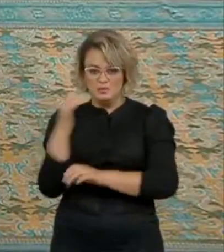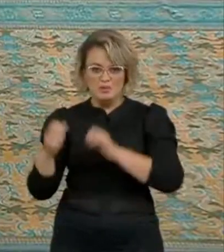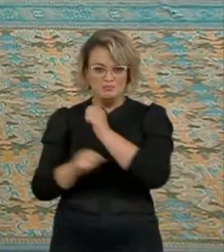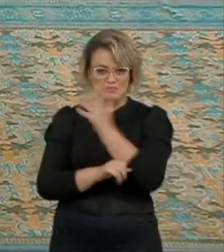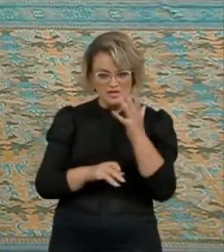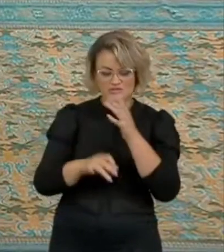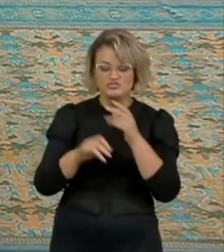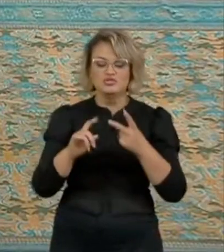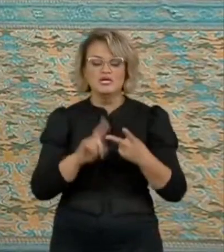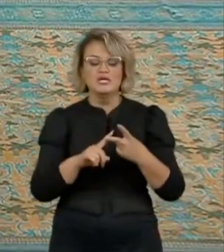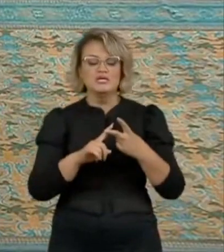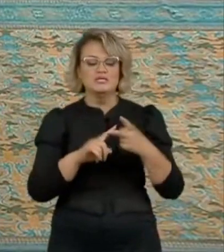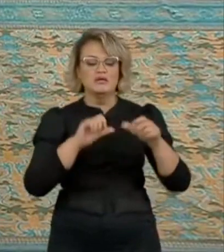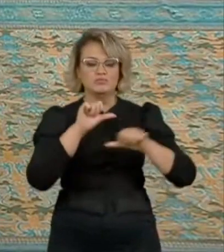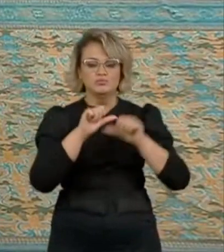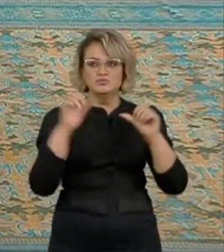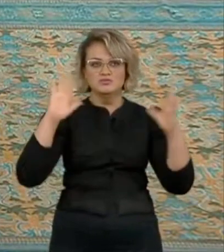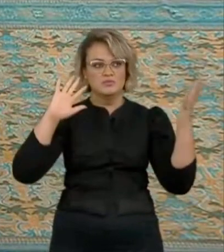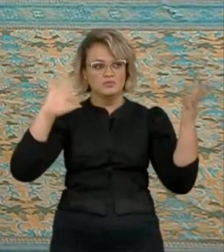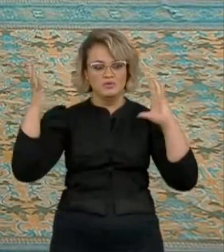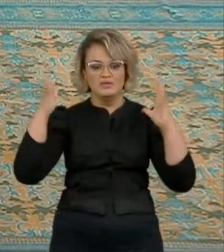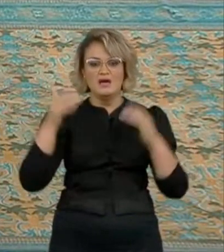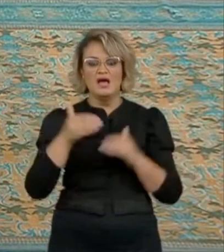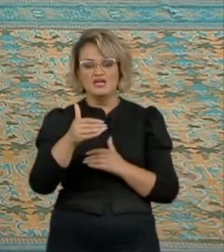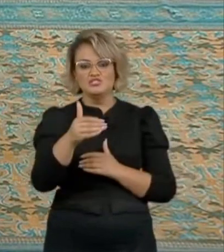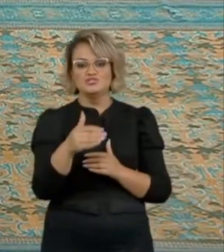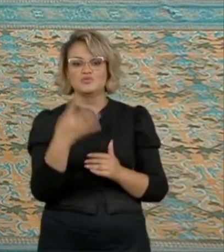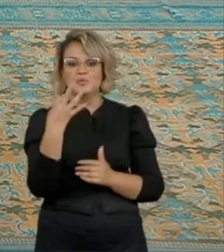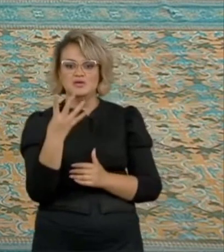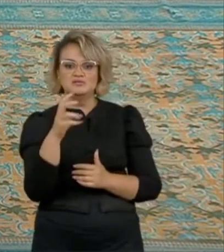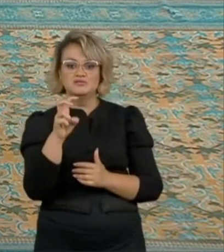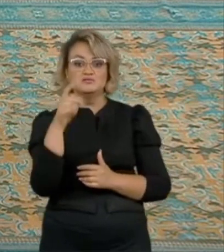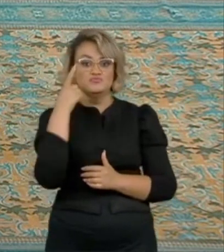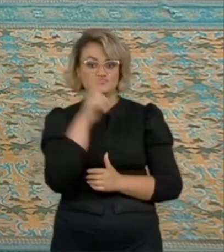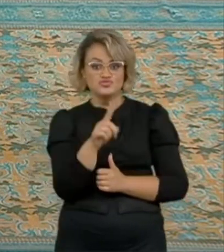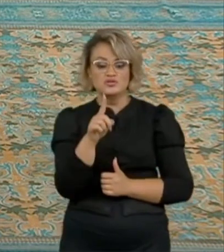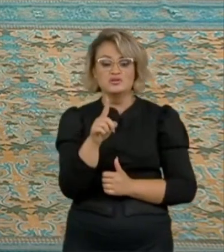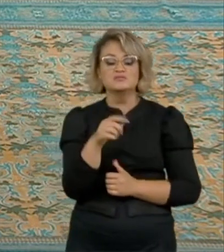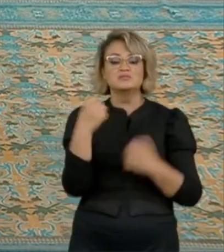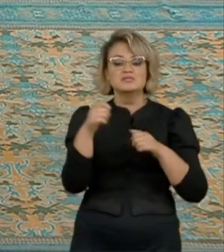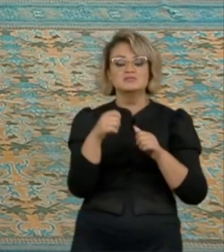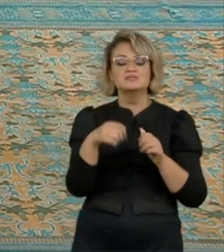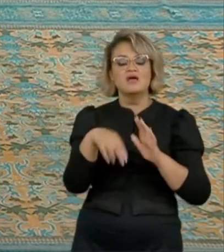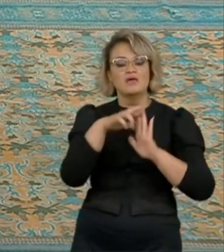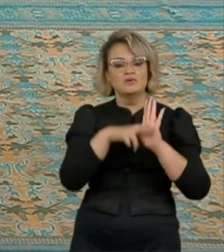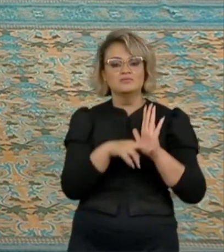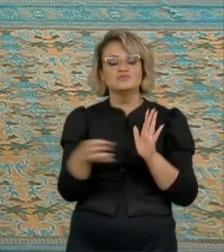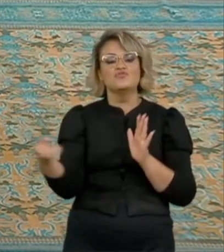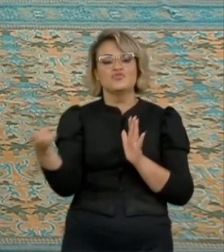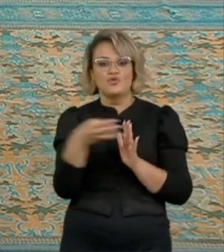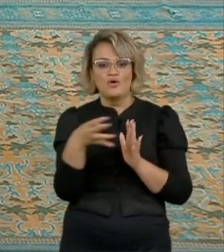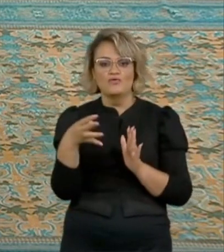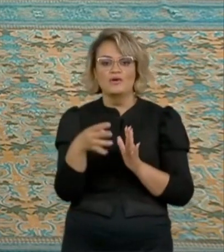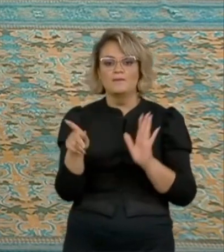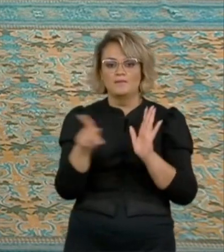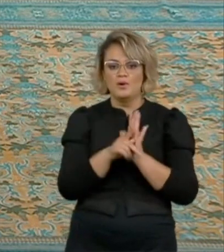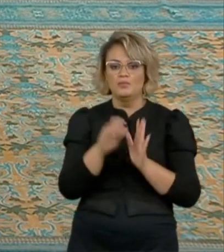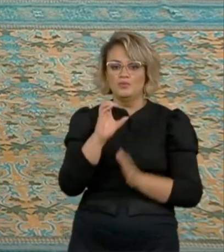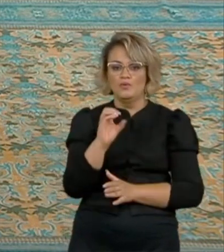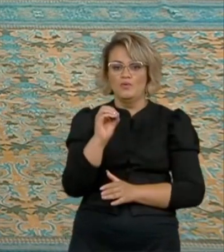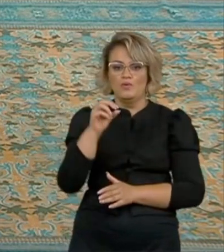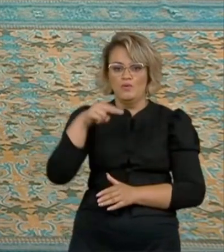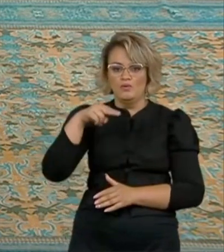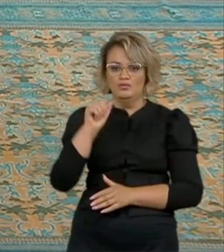e da mudança do clima propunha no prazo de 45 dias nova regulamentação para o CONAMA o